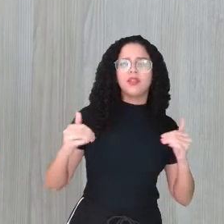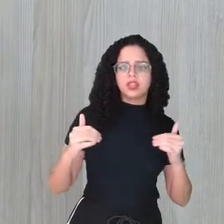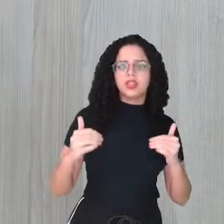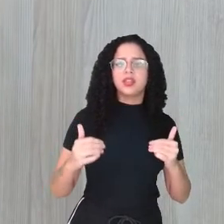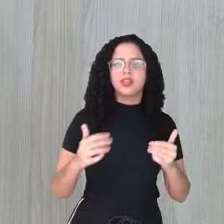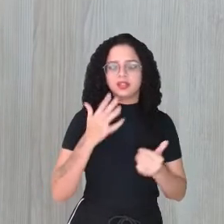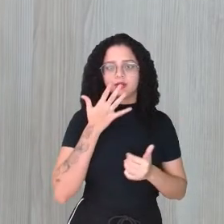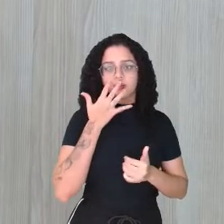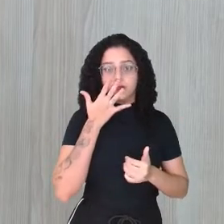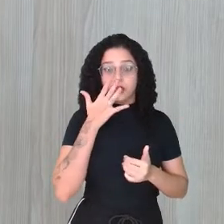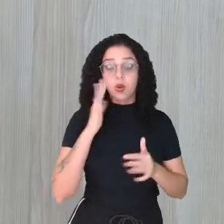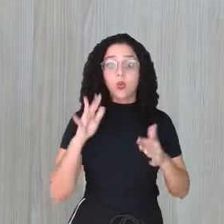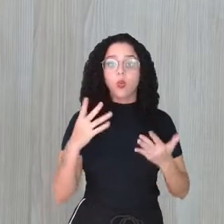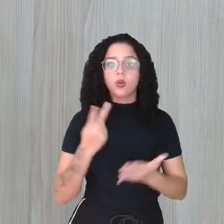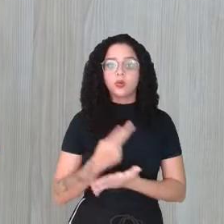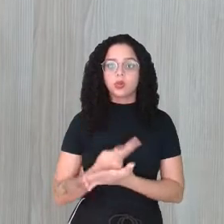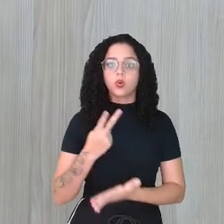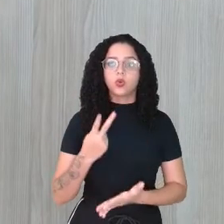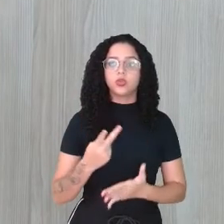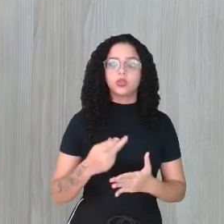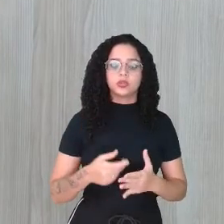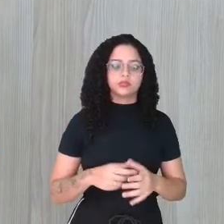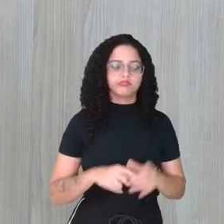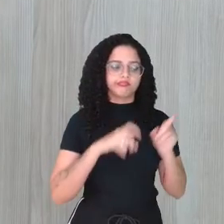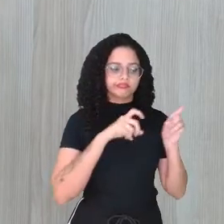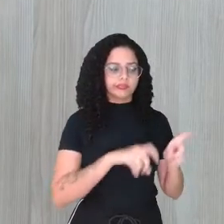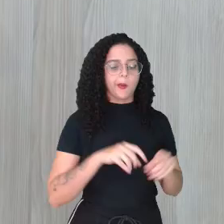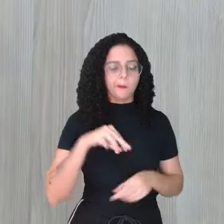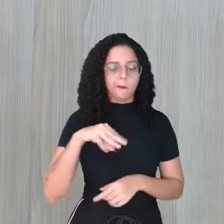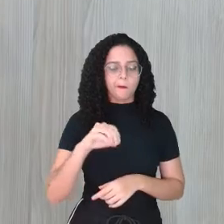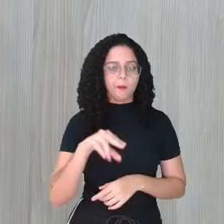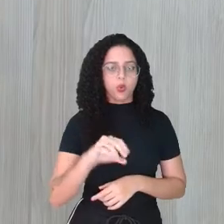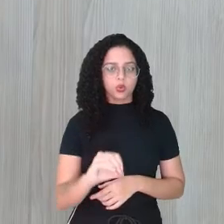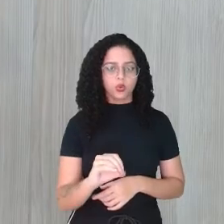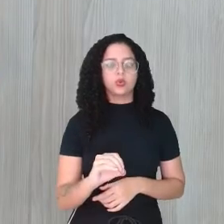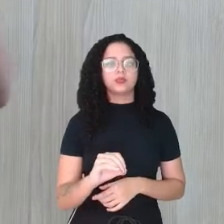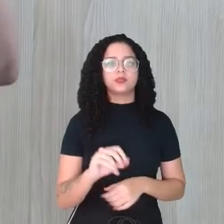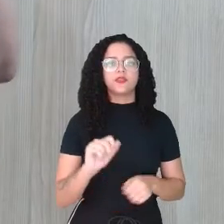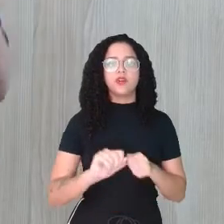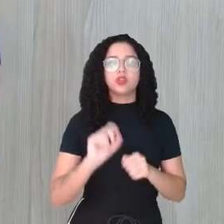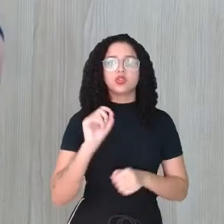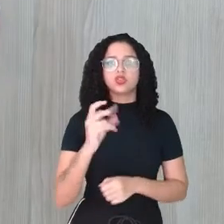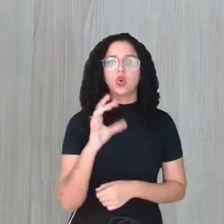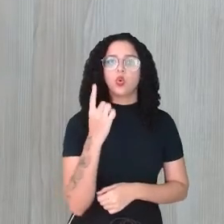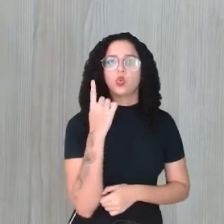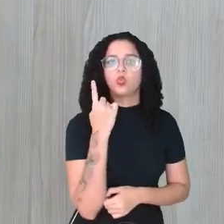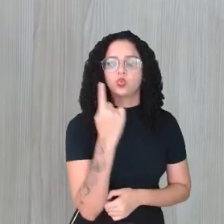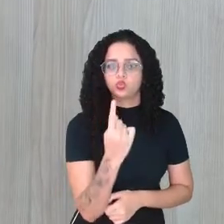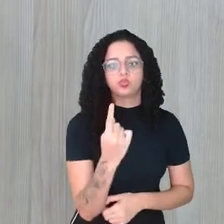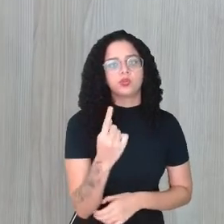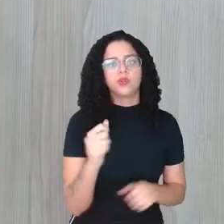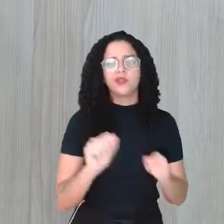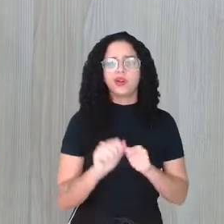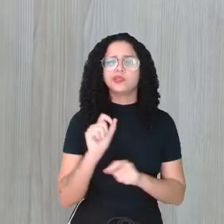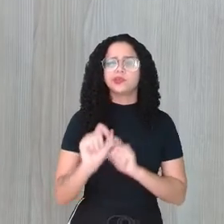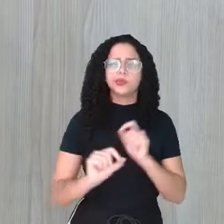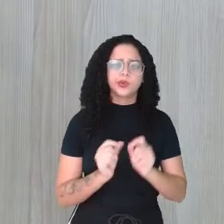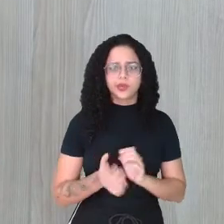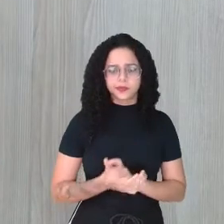tá? Quando acontece esse negócio de cultivo, né, monocultivo, o que é que fazem normalmente? Fazem um